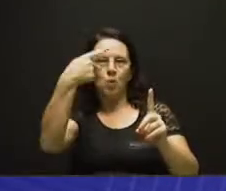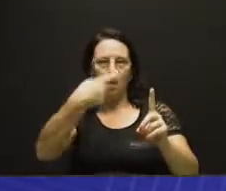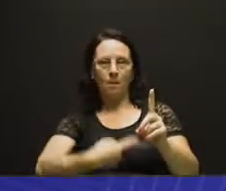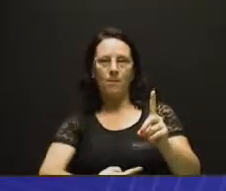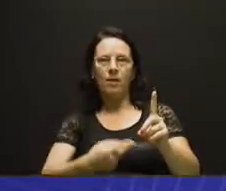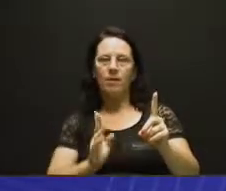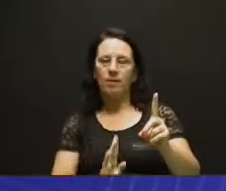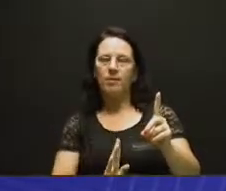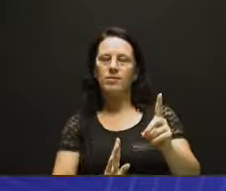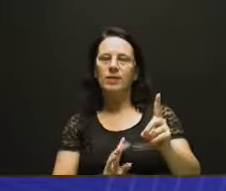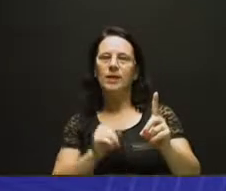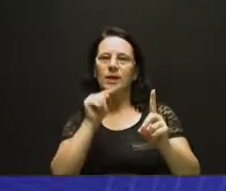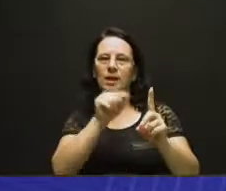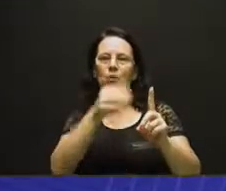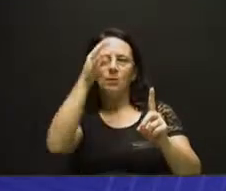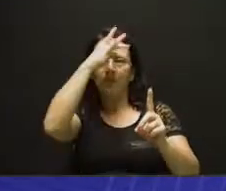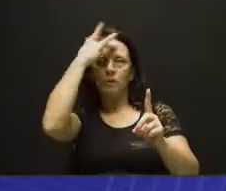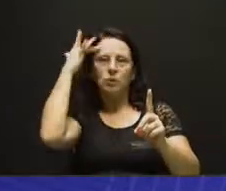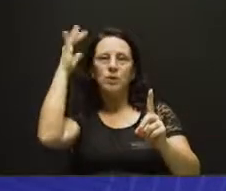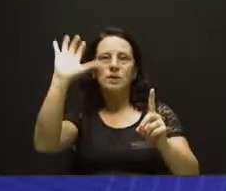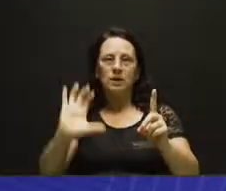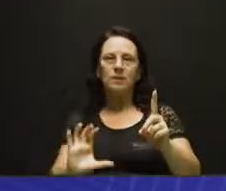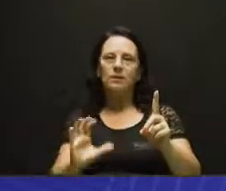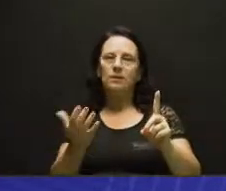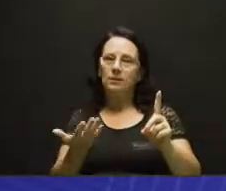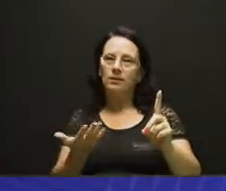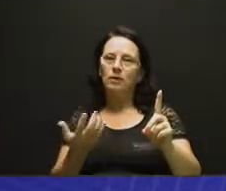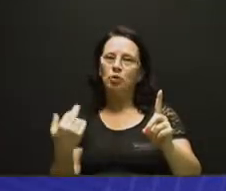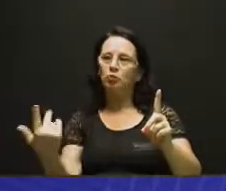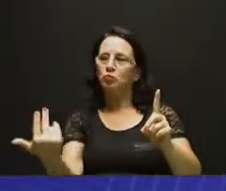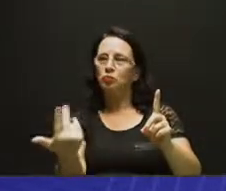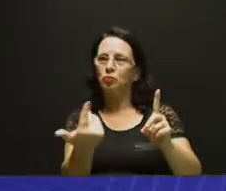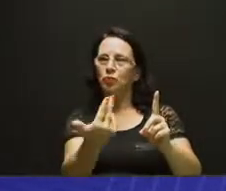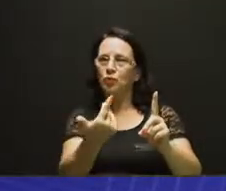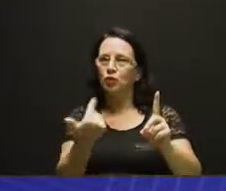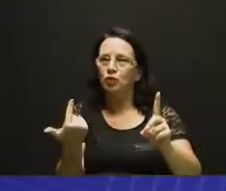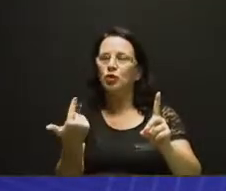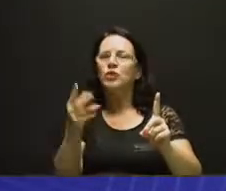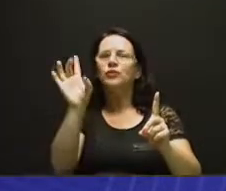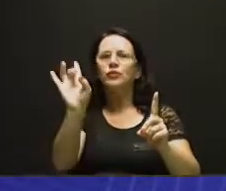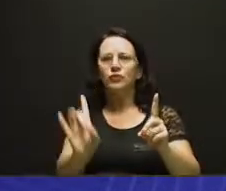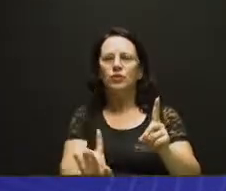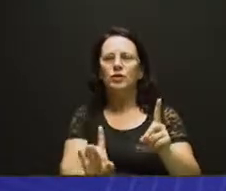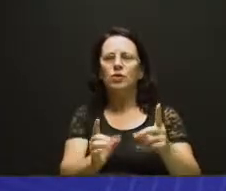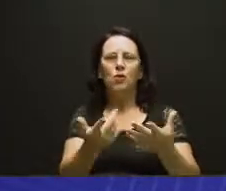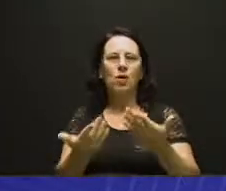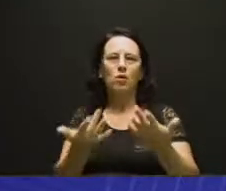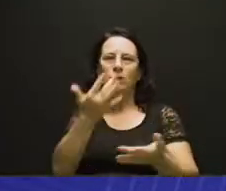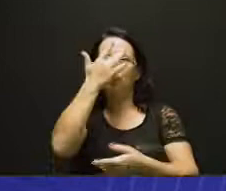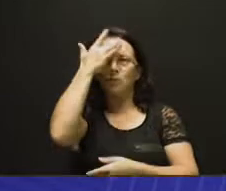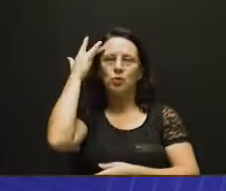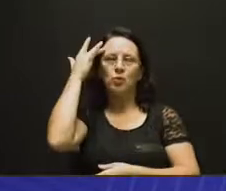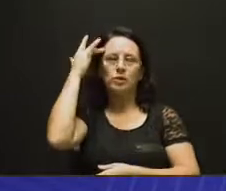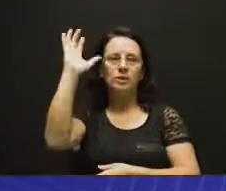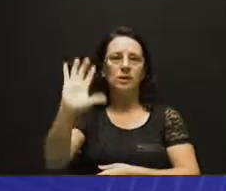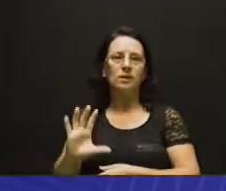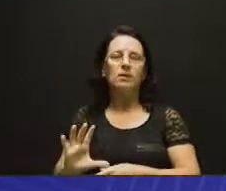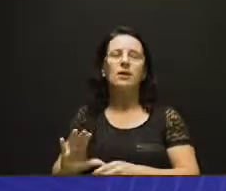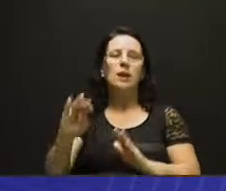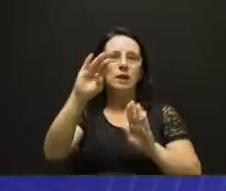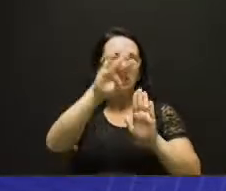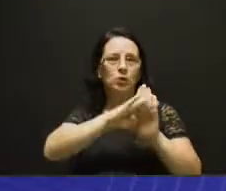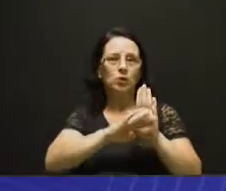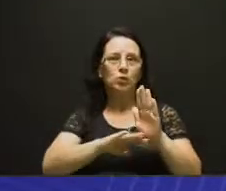e ela é um cidadão tão com tanto direito e dever como qualquer outro cidadão previsto na nossa constituição